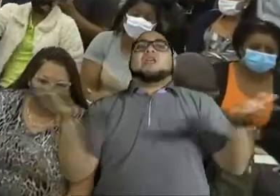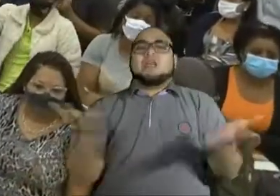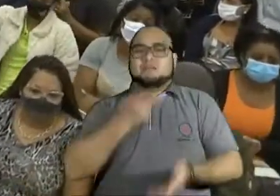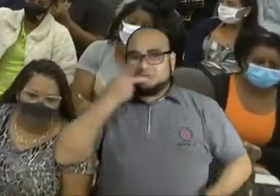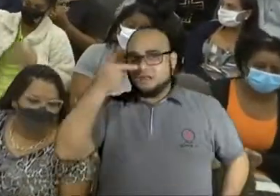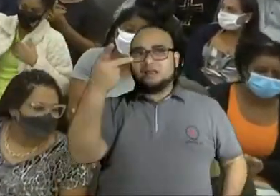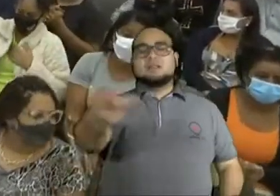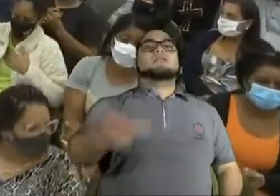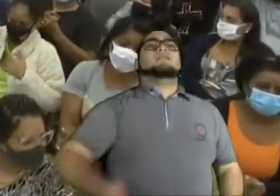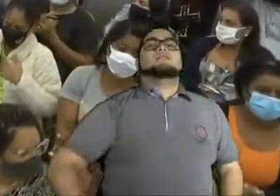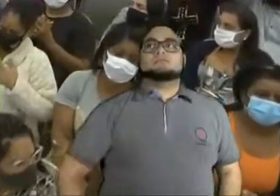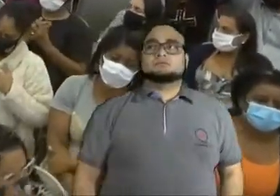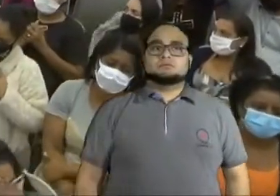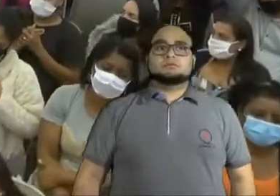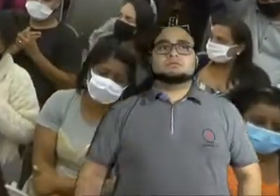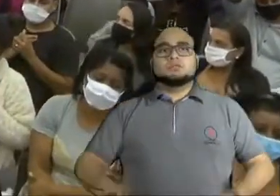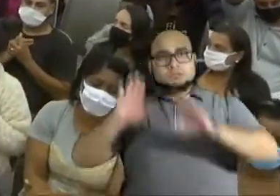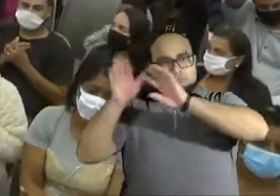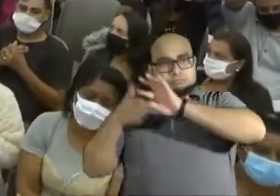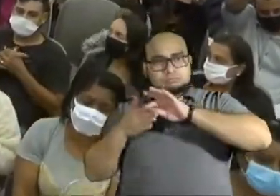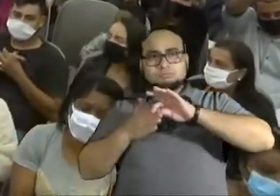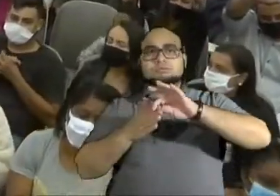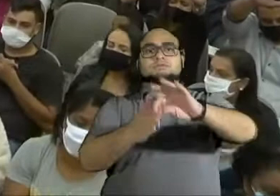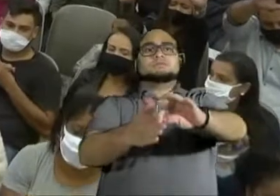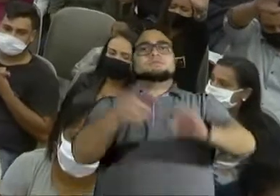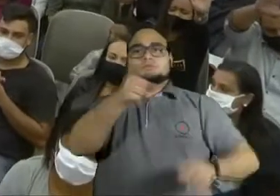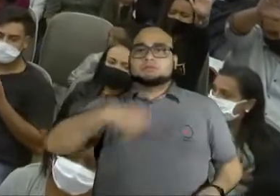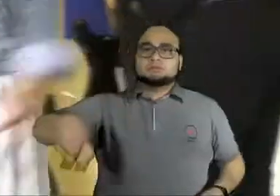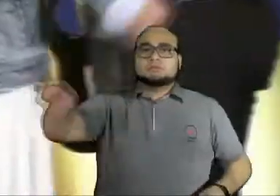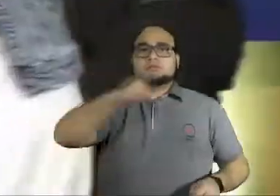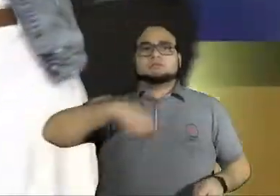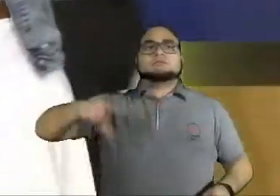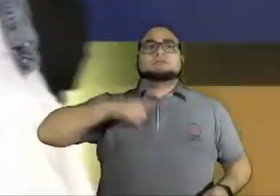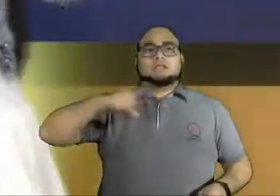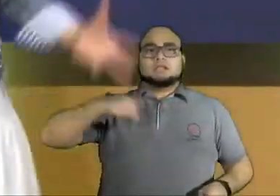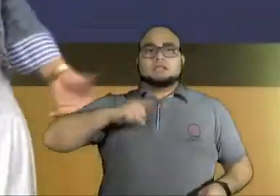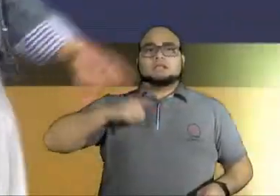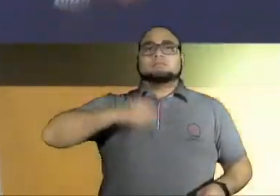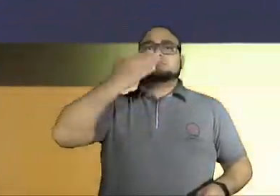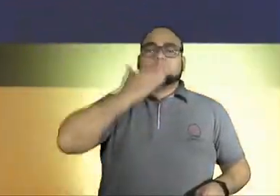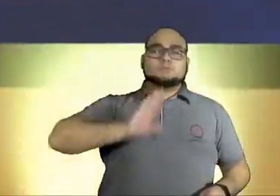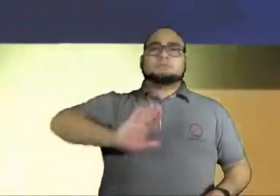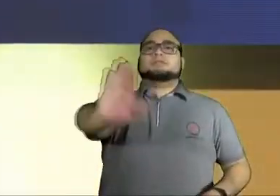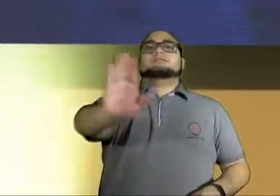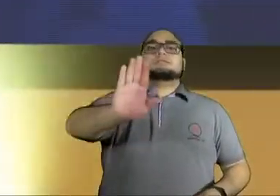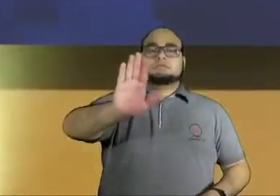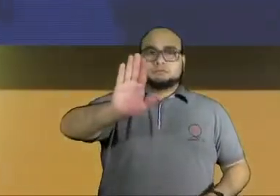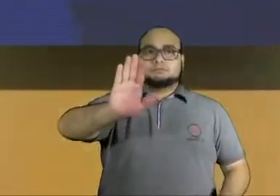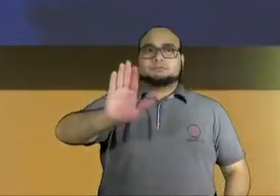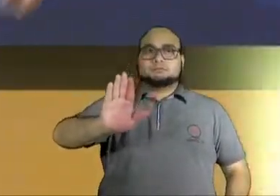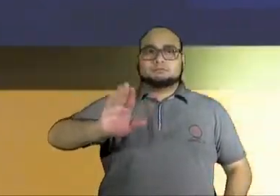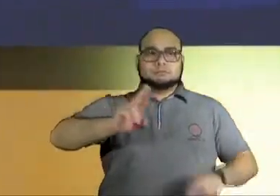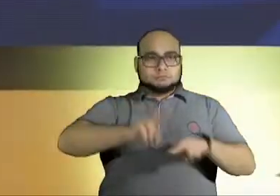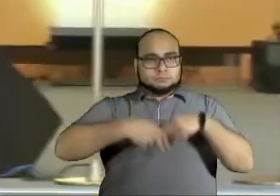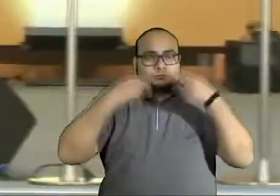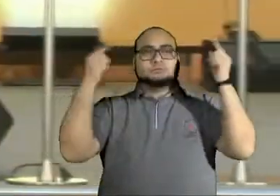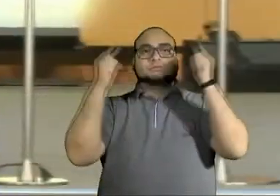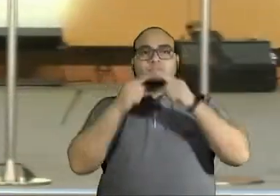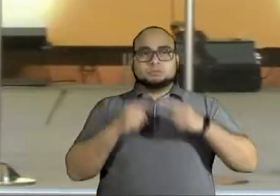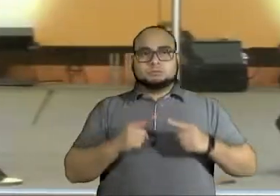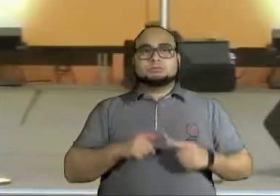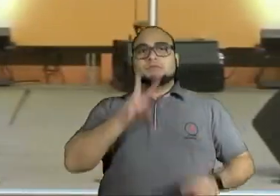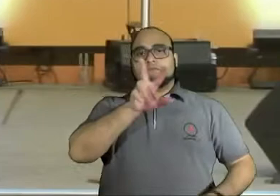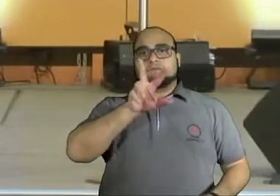ande direcionado. Você está debaixo de uma palavra e por isso vai se cumprir tudo.